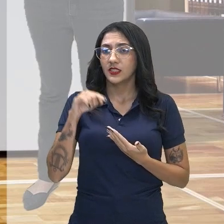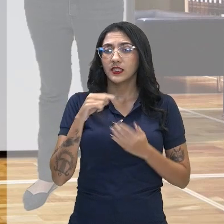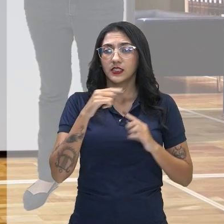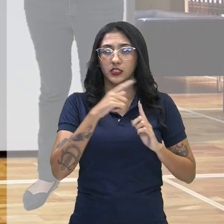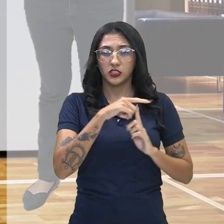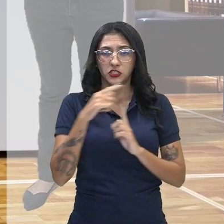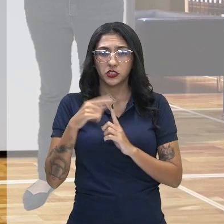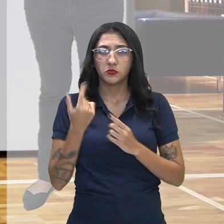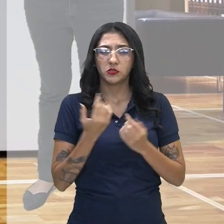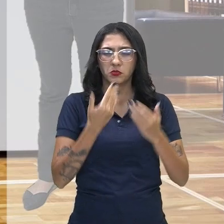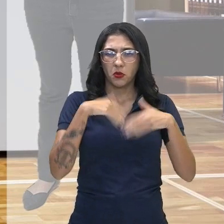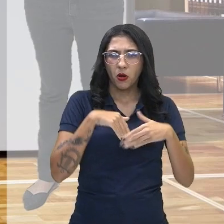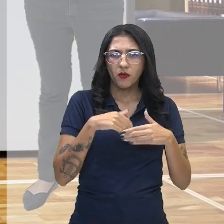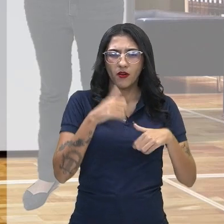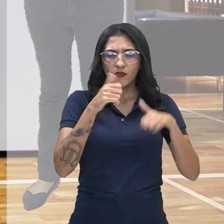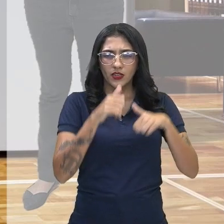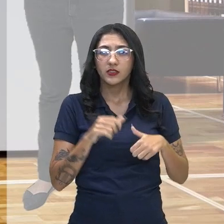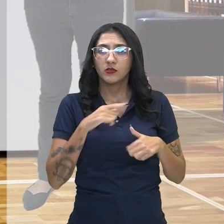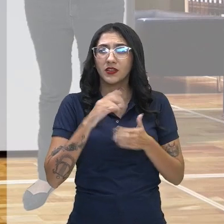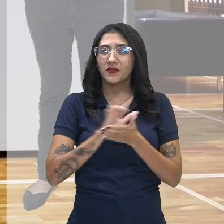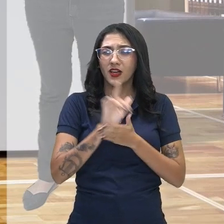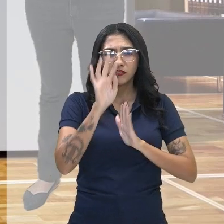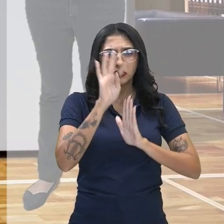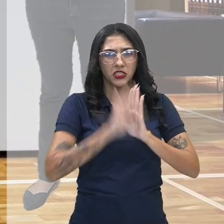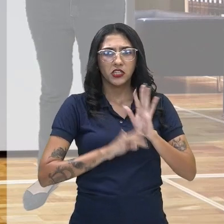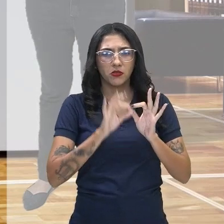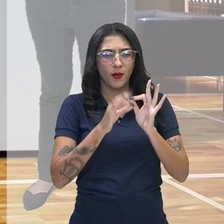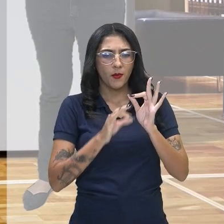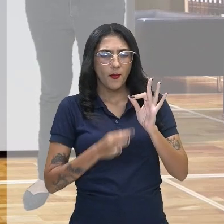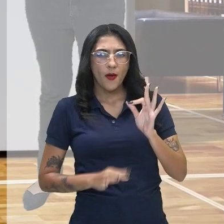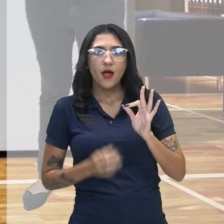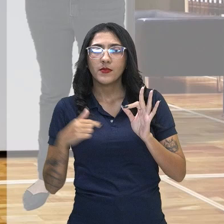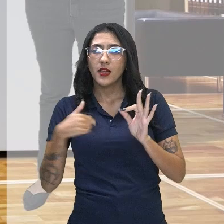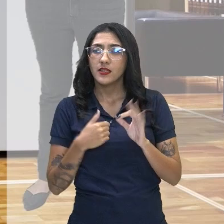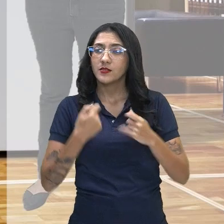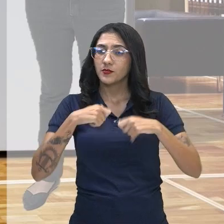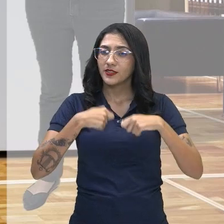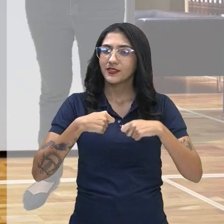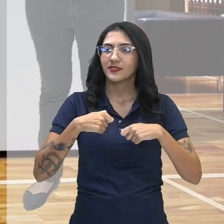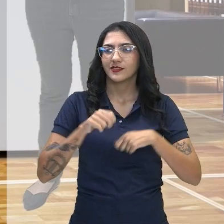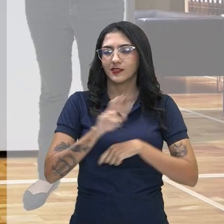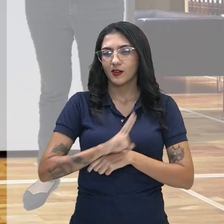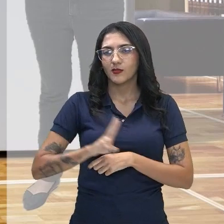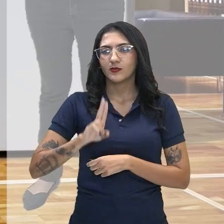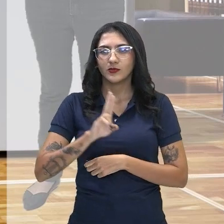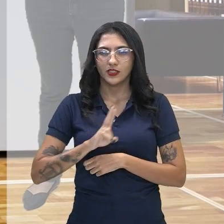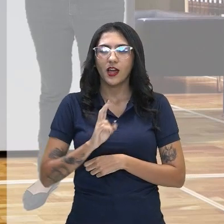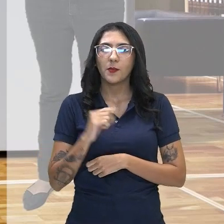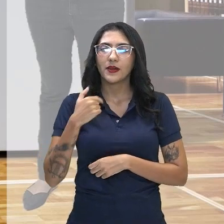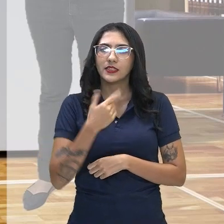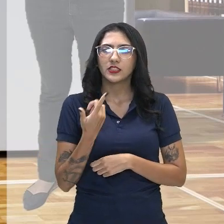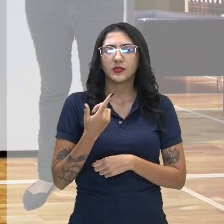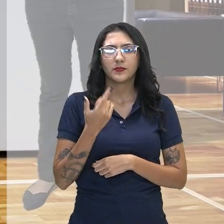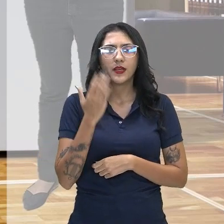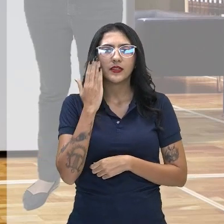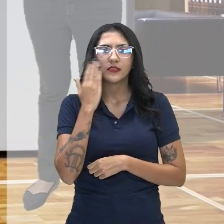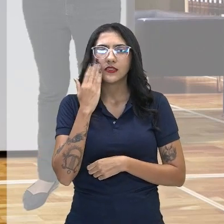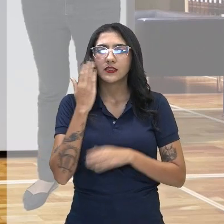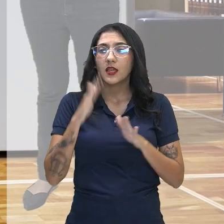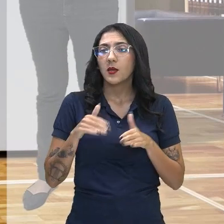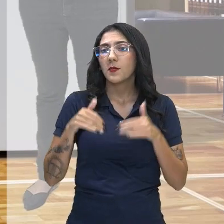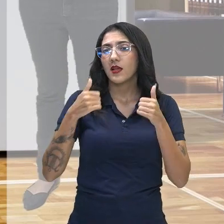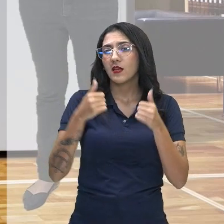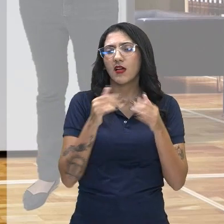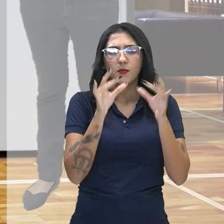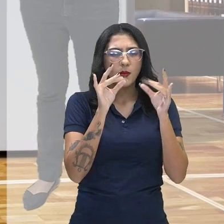tem vários textos, a gente utiliza bastante essas duas, né, para a gente poder ter um direcionamento sobre o